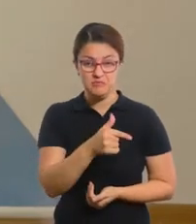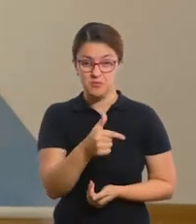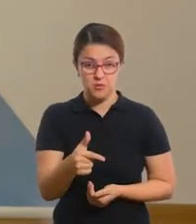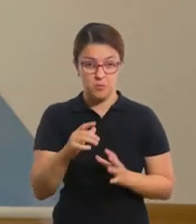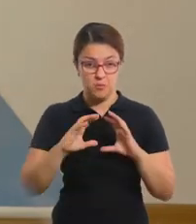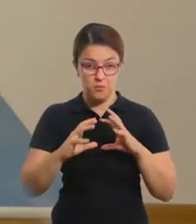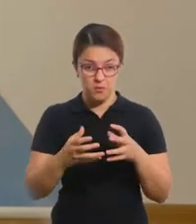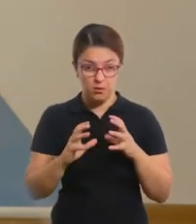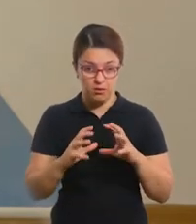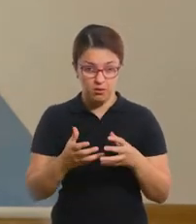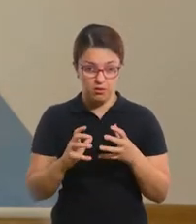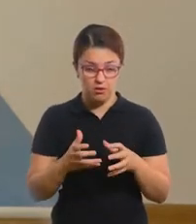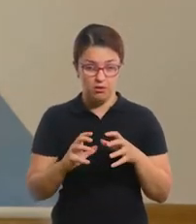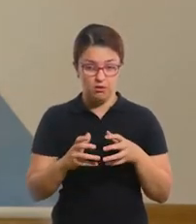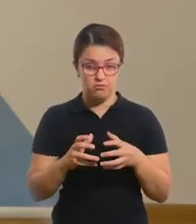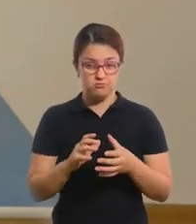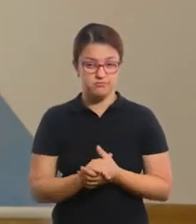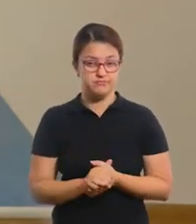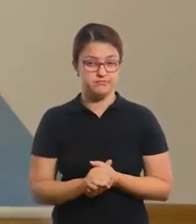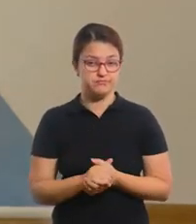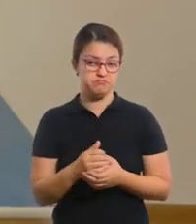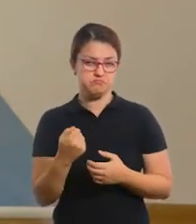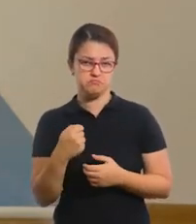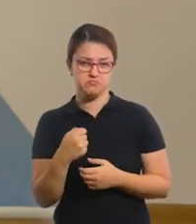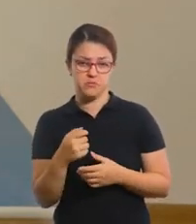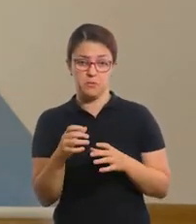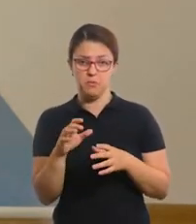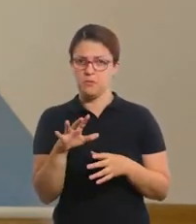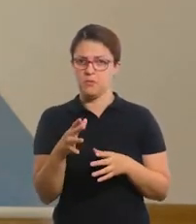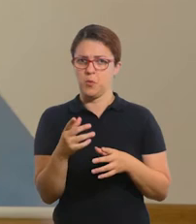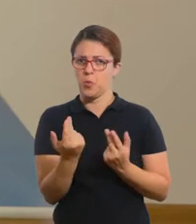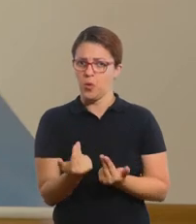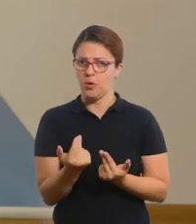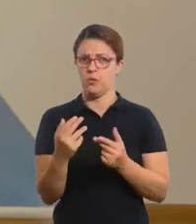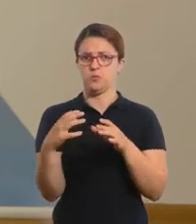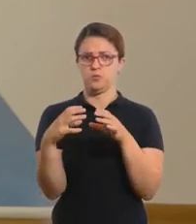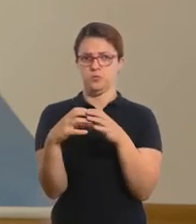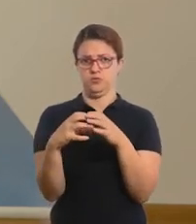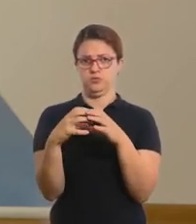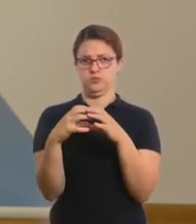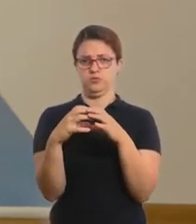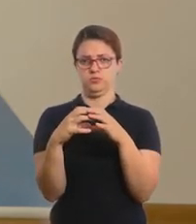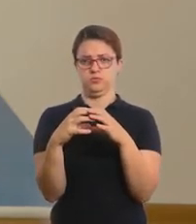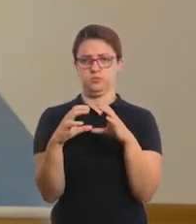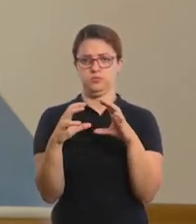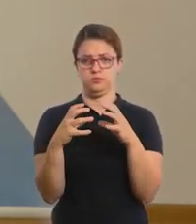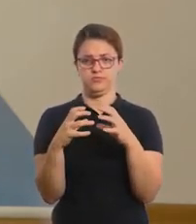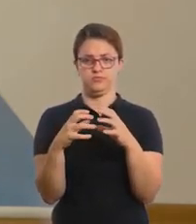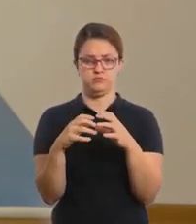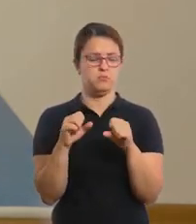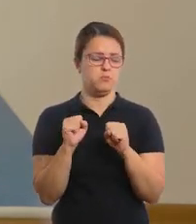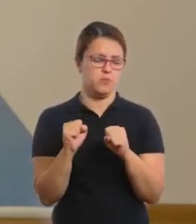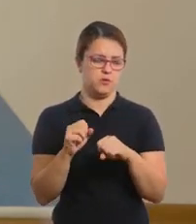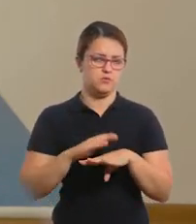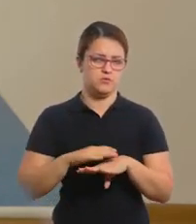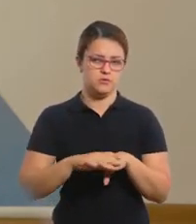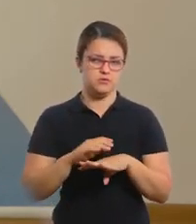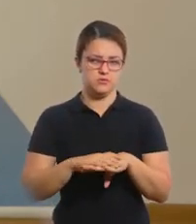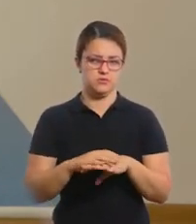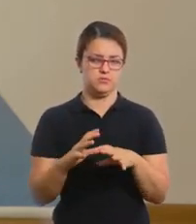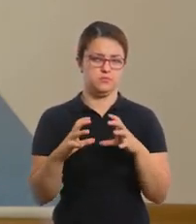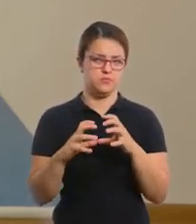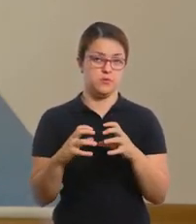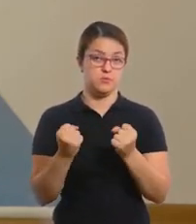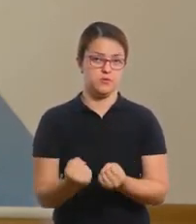tiver uma bolinha em casa, né, uma bolinha ela tem que ter mais ou menos esse tamanho. Aí você pode fazer, olha, eu fiz essa daqui, ela tem que ter um